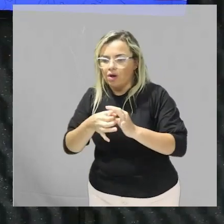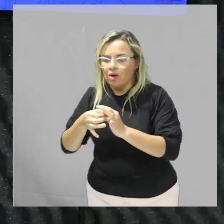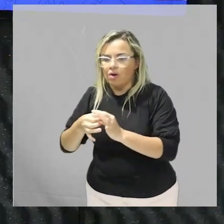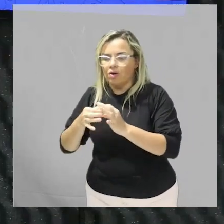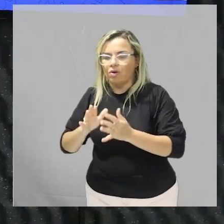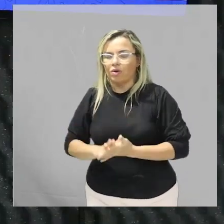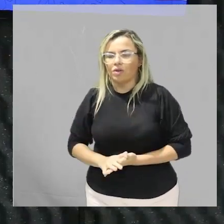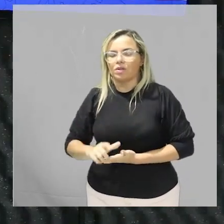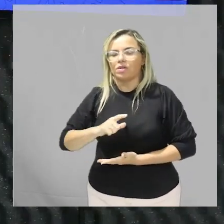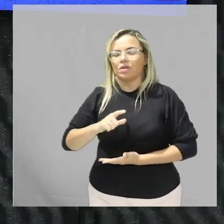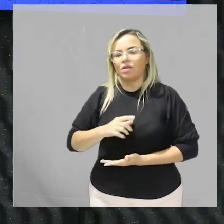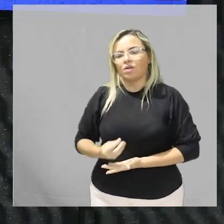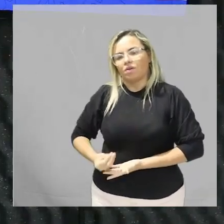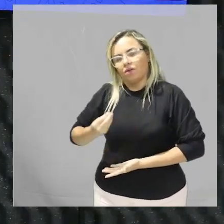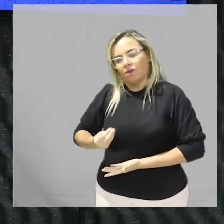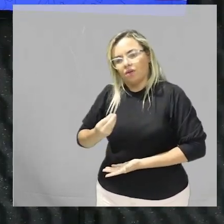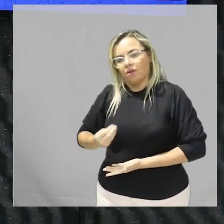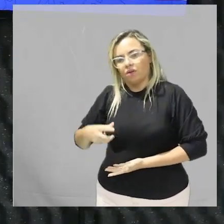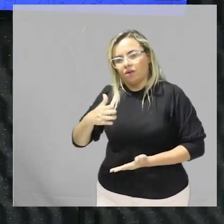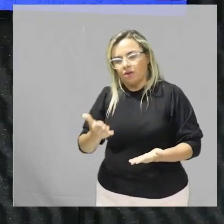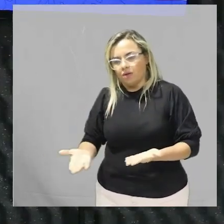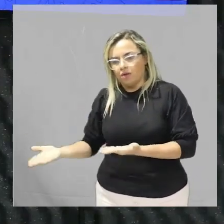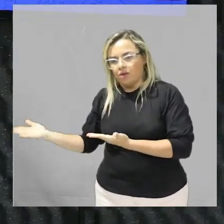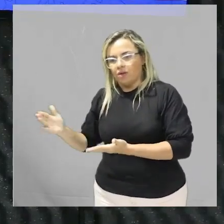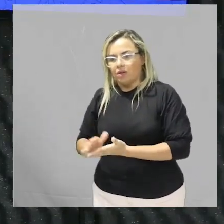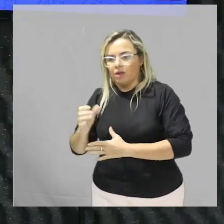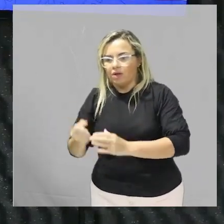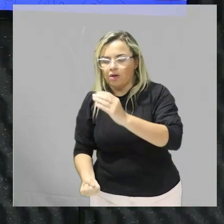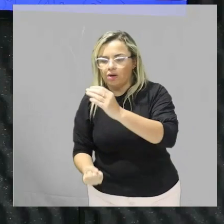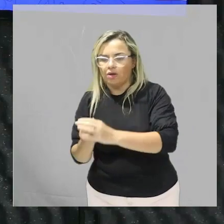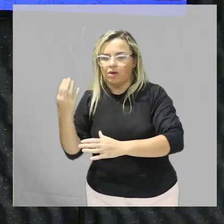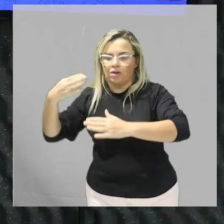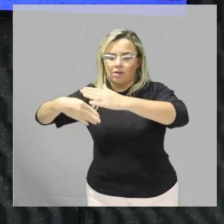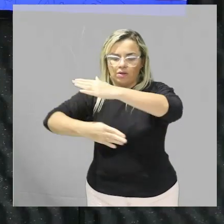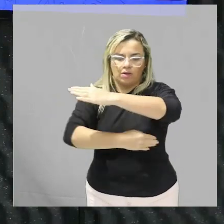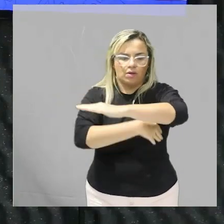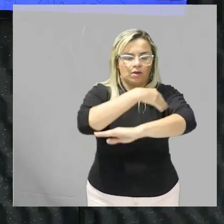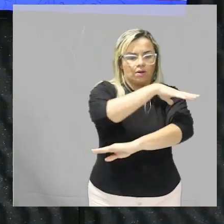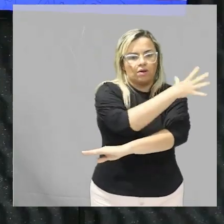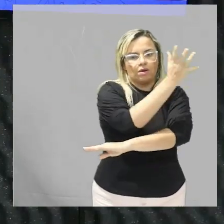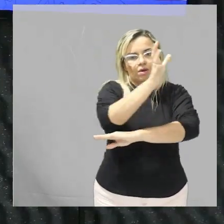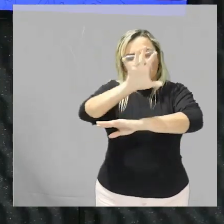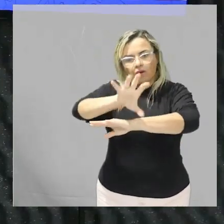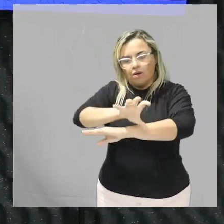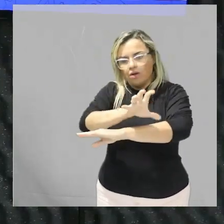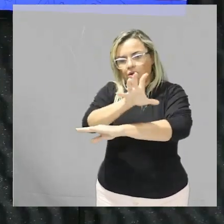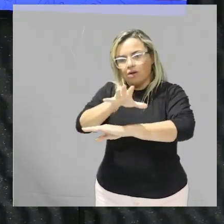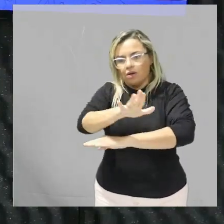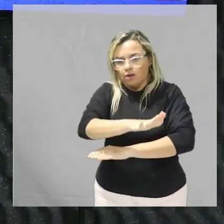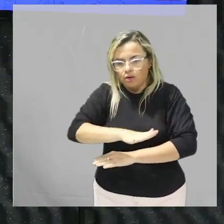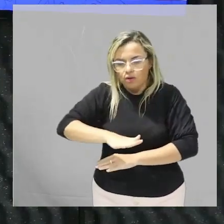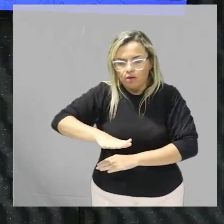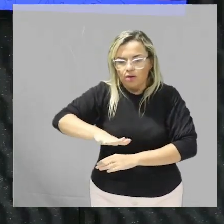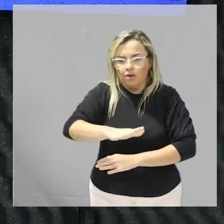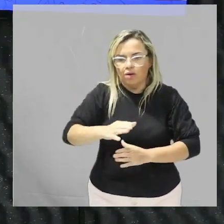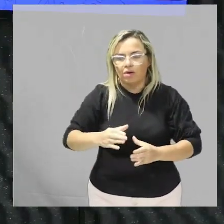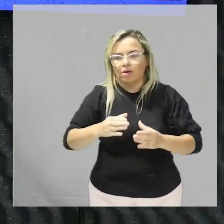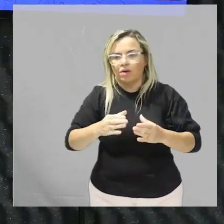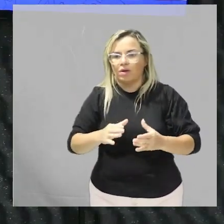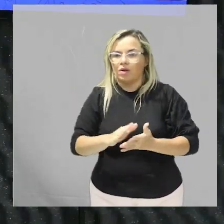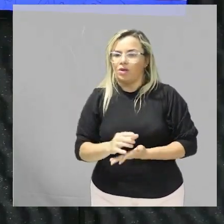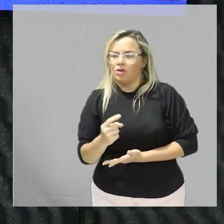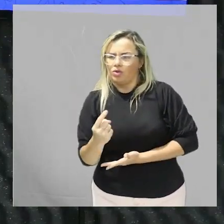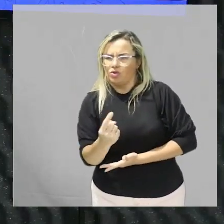uma determinada localidade ou de um determinado espaço geográfico, tá certo? Só que o nosso planeta ele não só tem apenas um